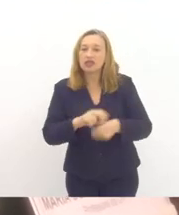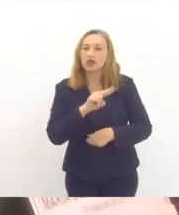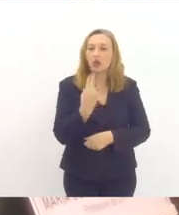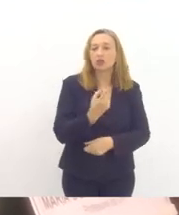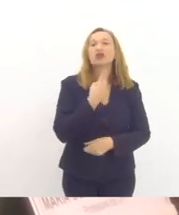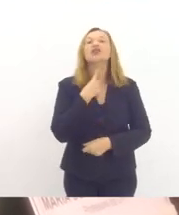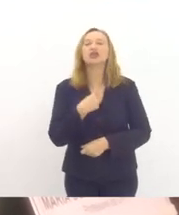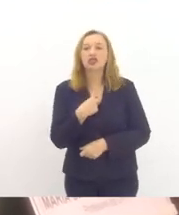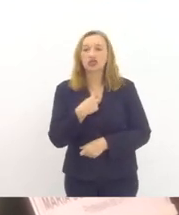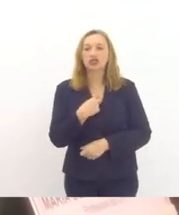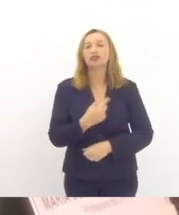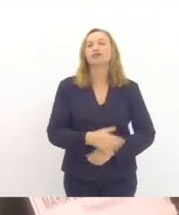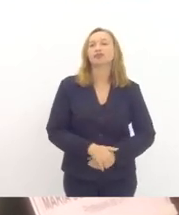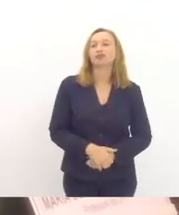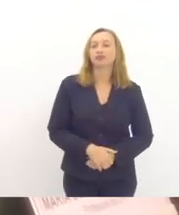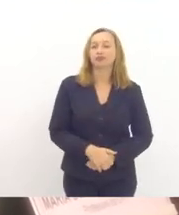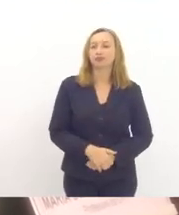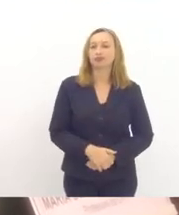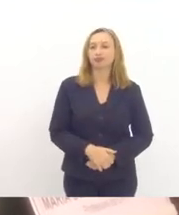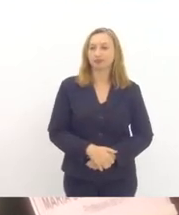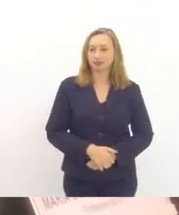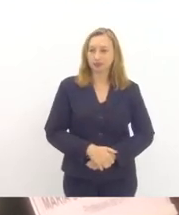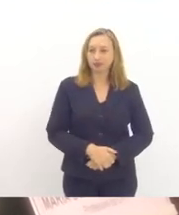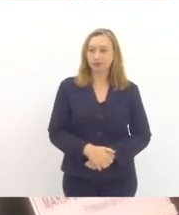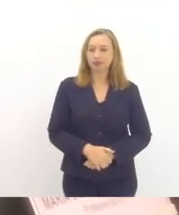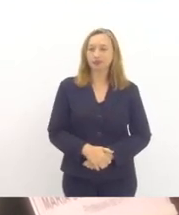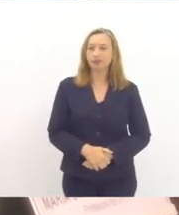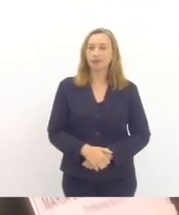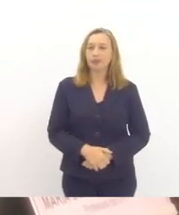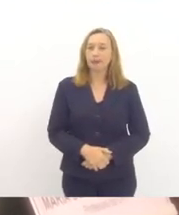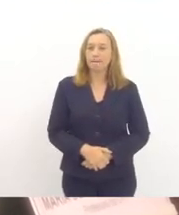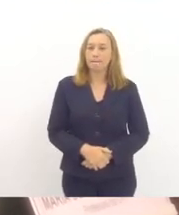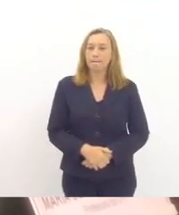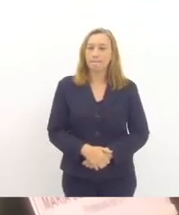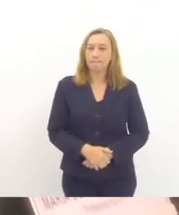Tá? Bom.